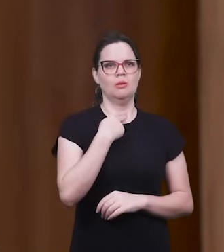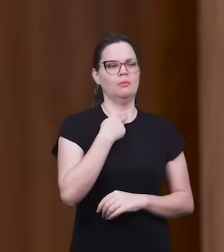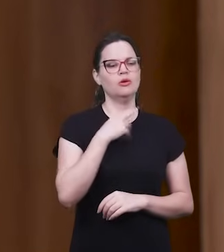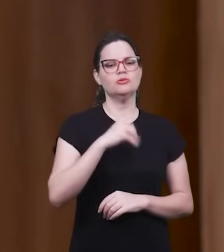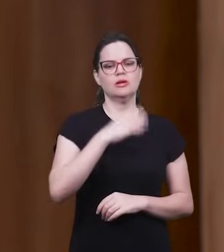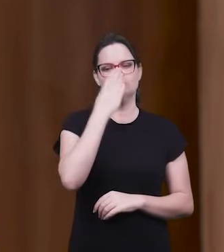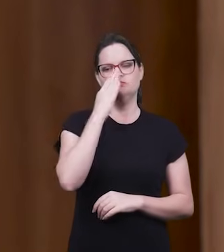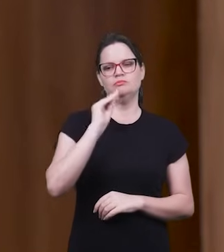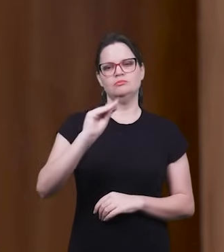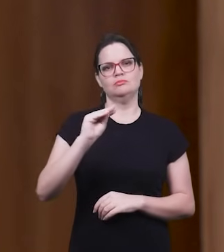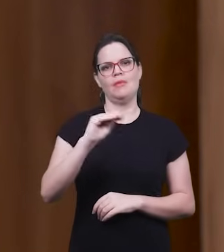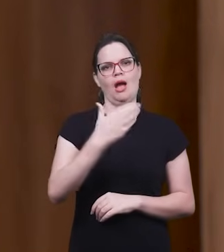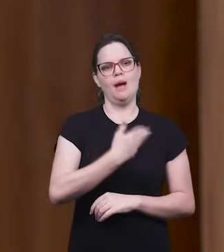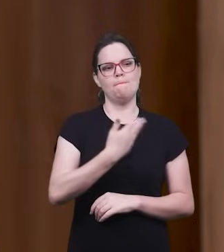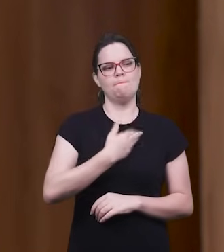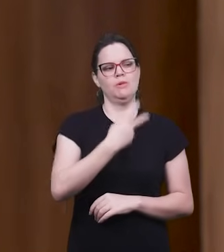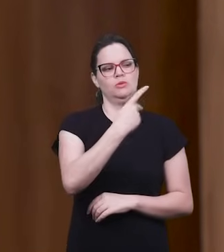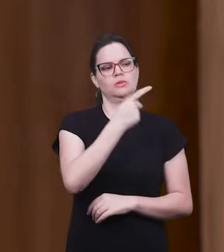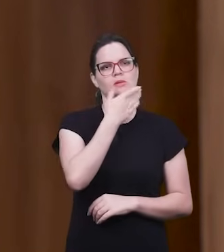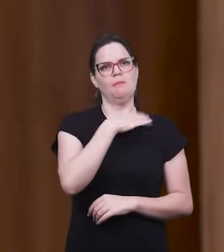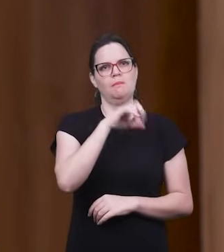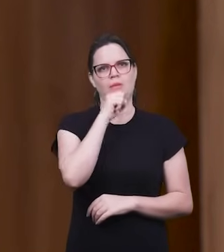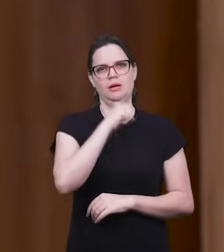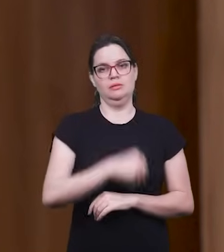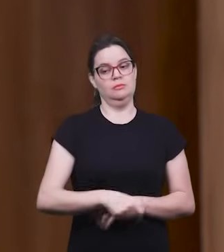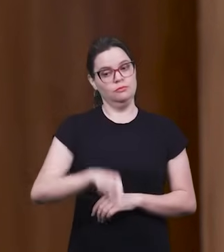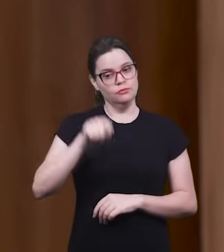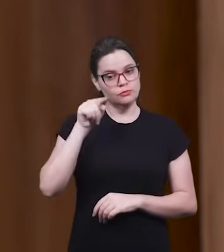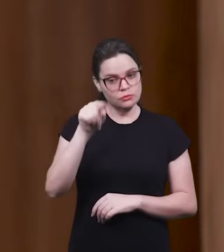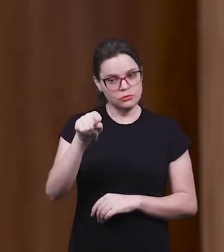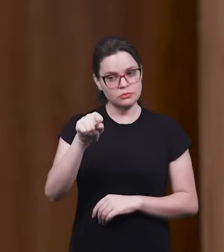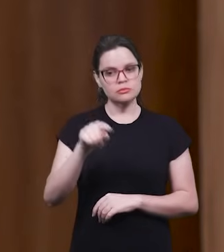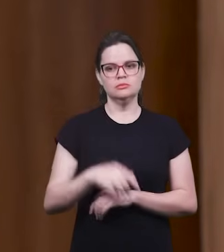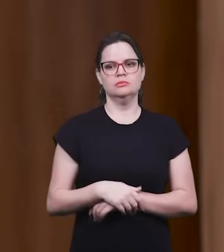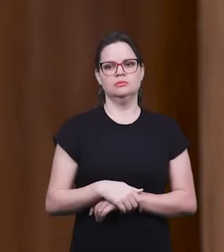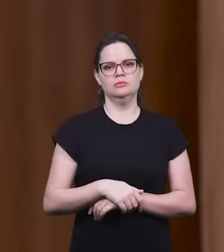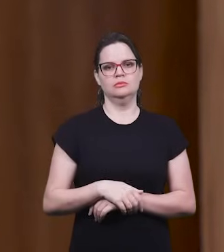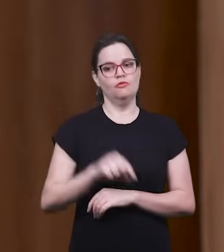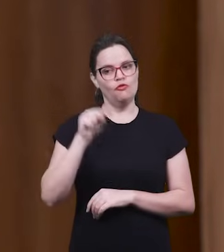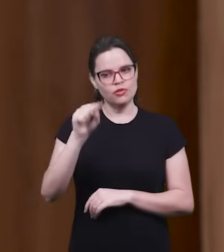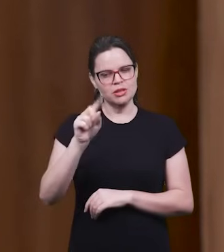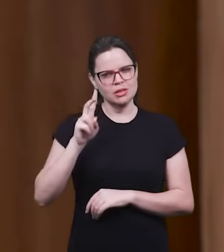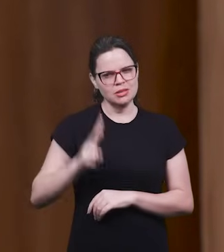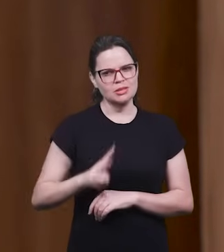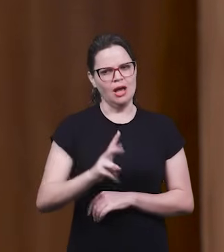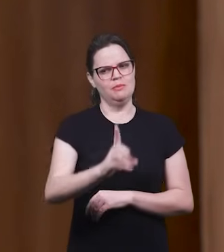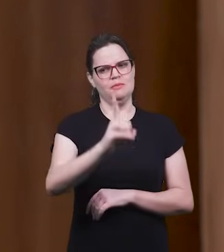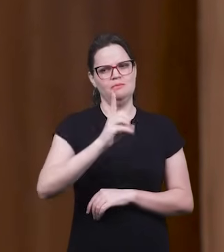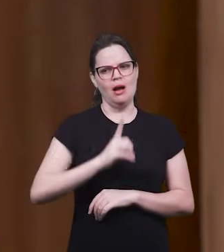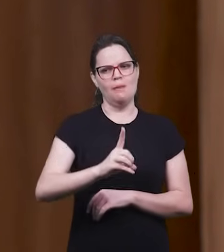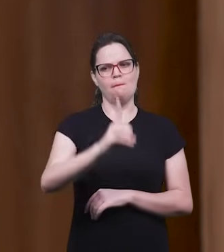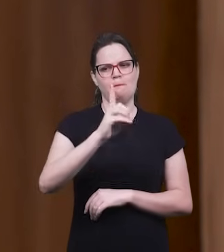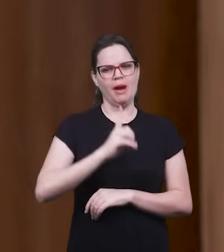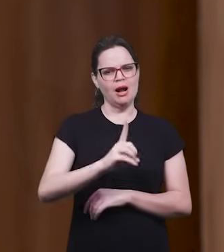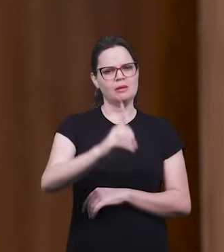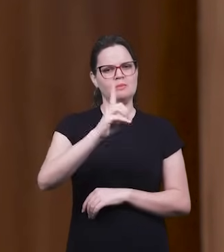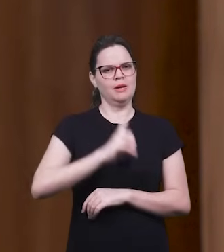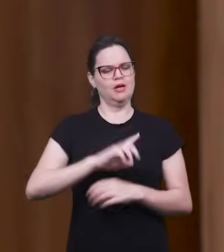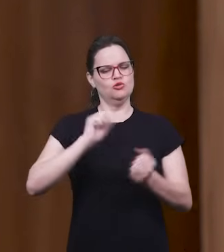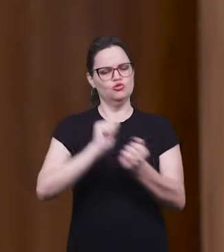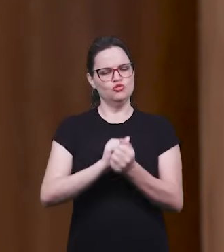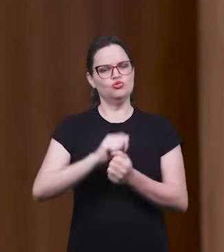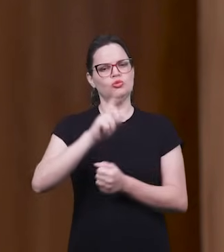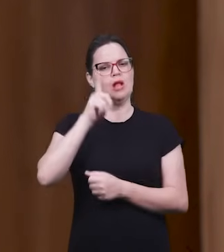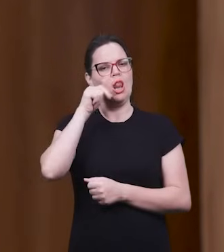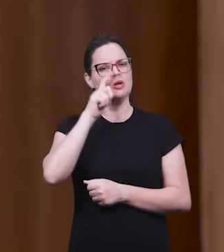amigo de teu pai. E você, o senhor, foi nosso freguês e cliente lá a